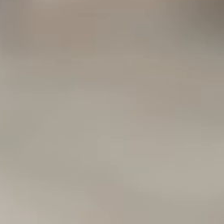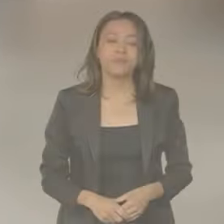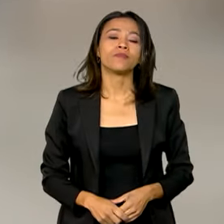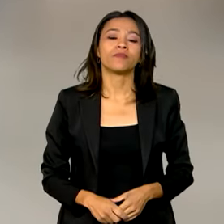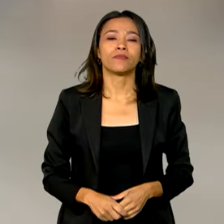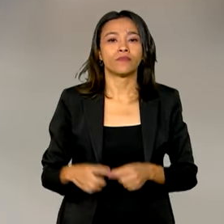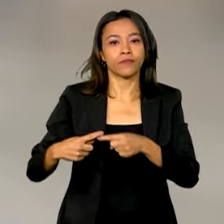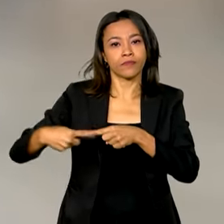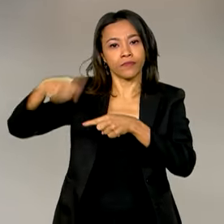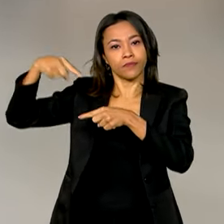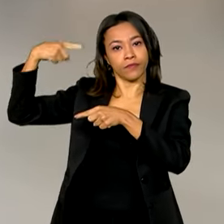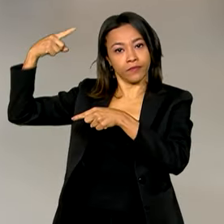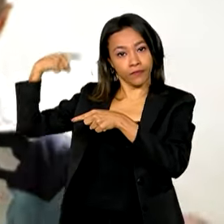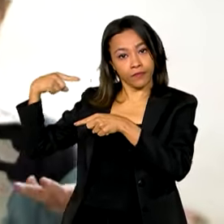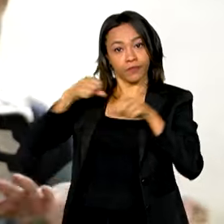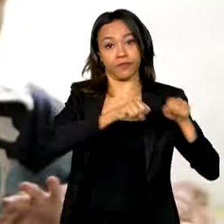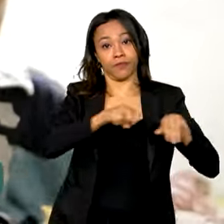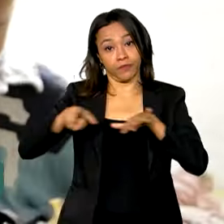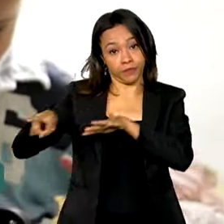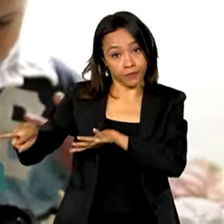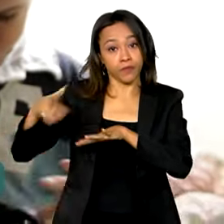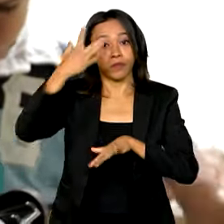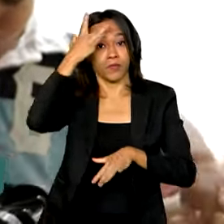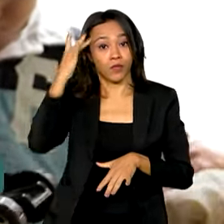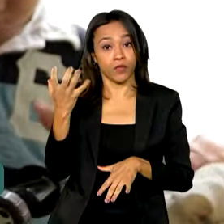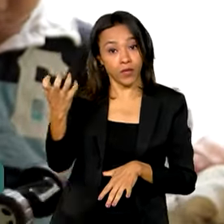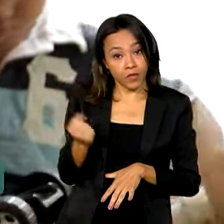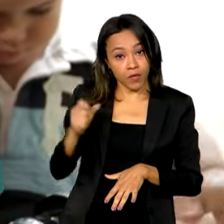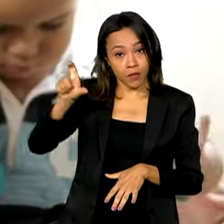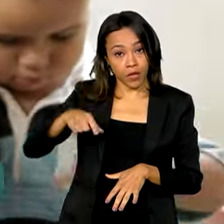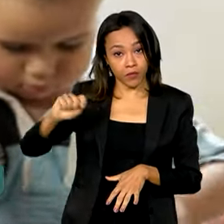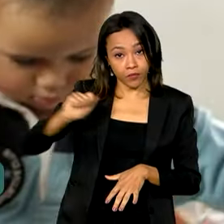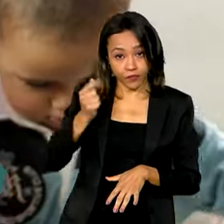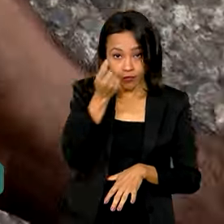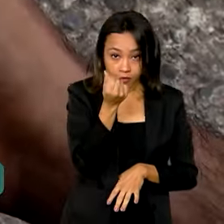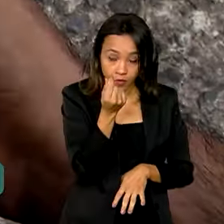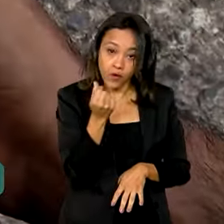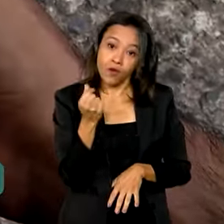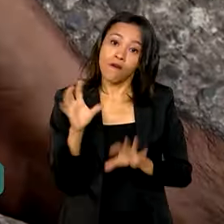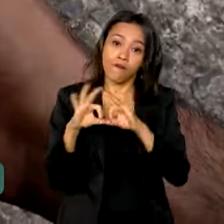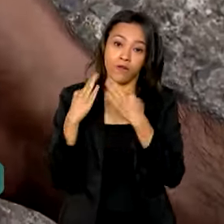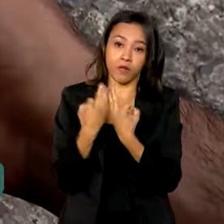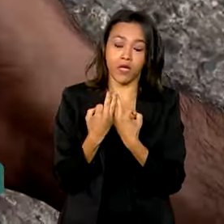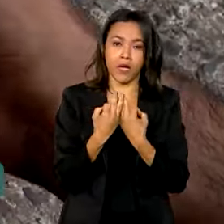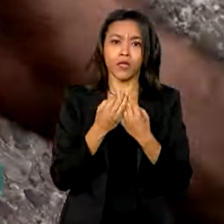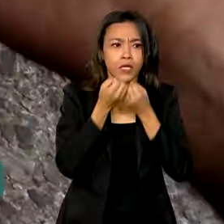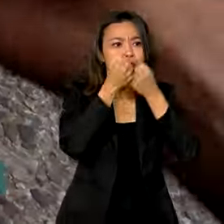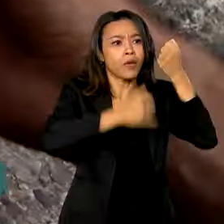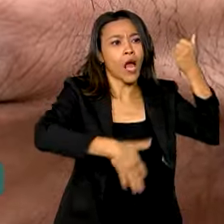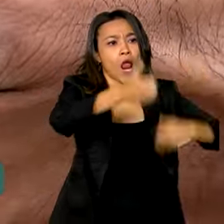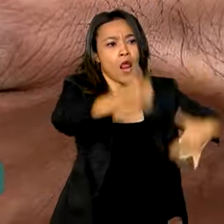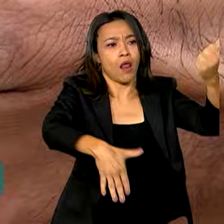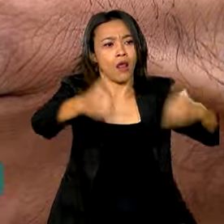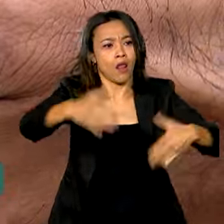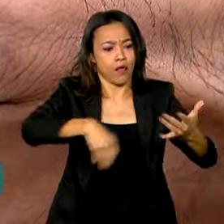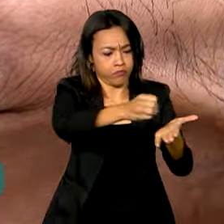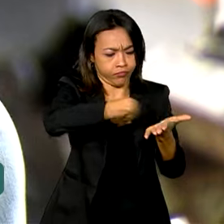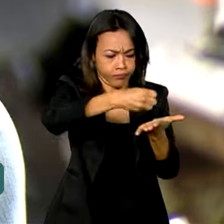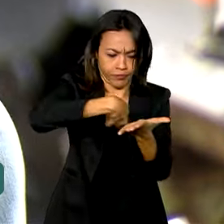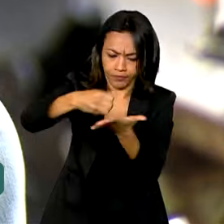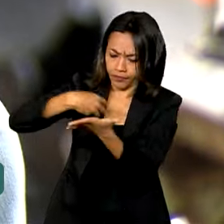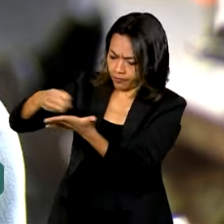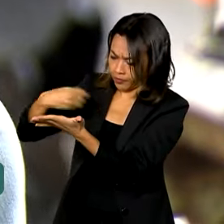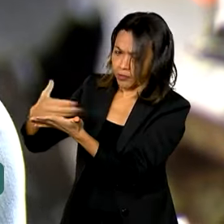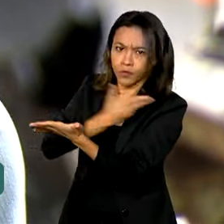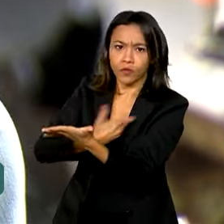Nas últimas semanas, beneficiários do Bolsa Família têm relatado que receberam mensagens do governo federal por